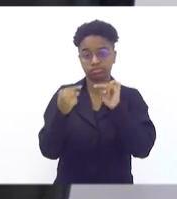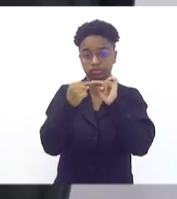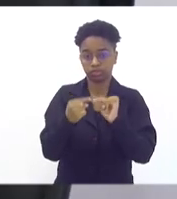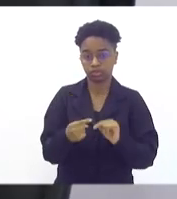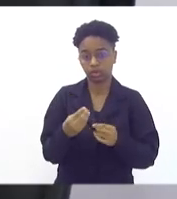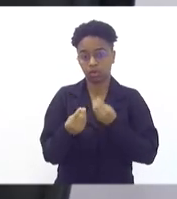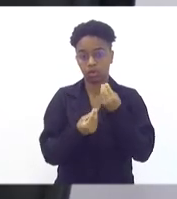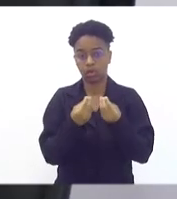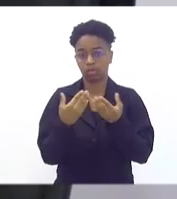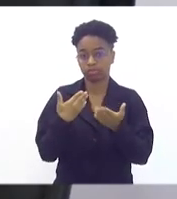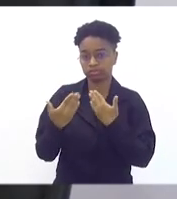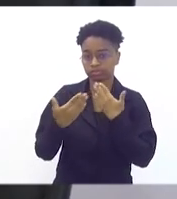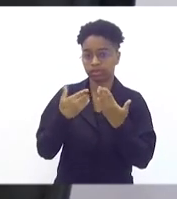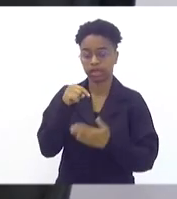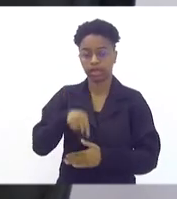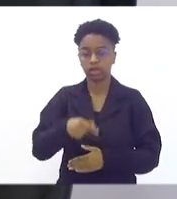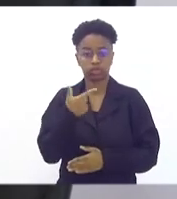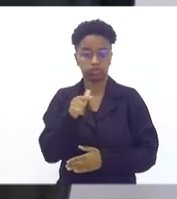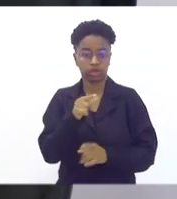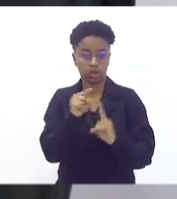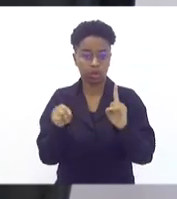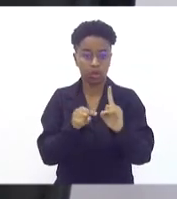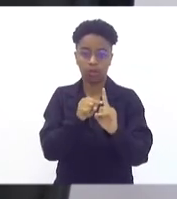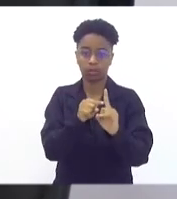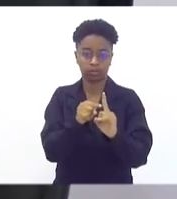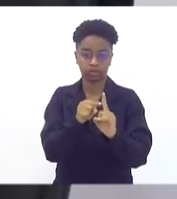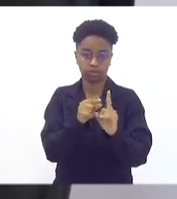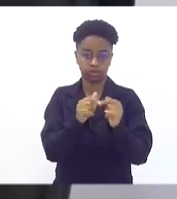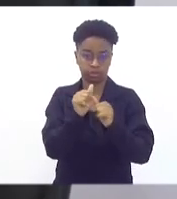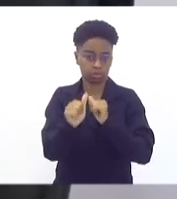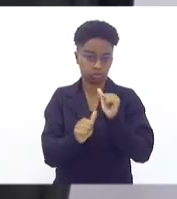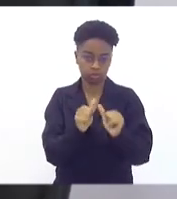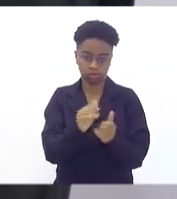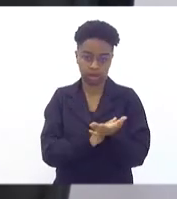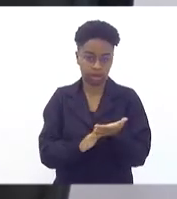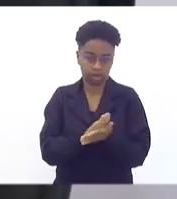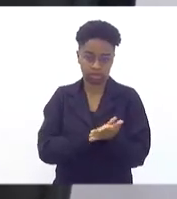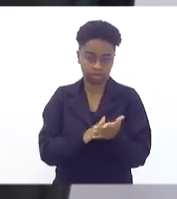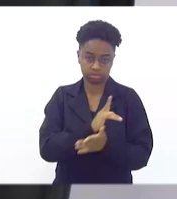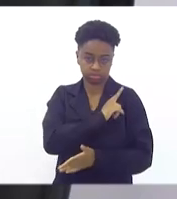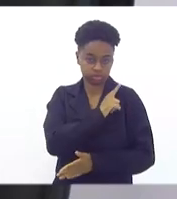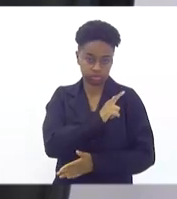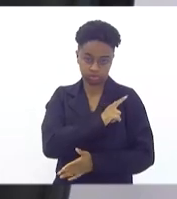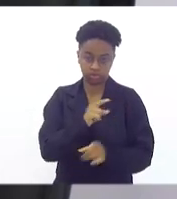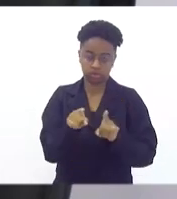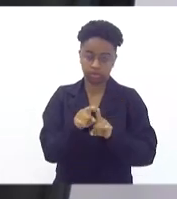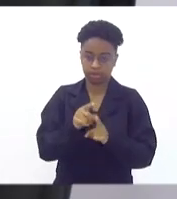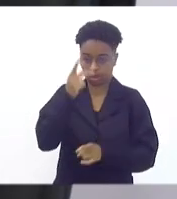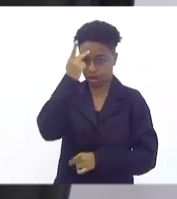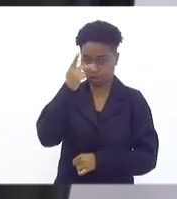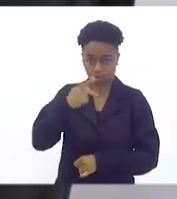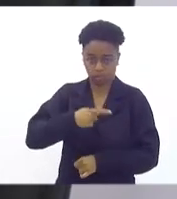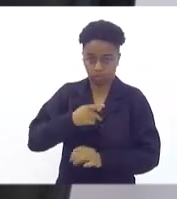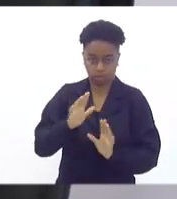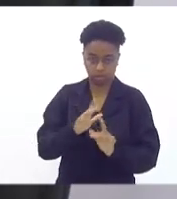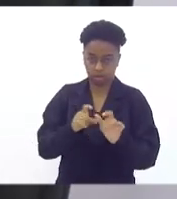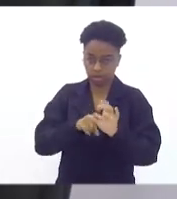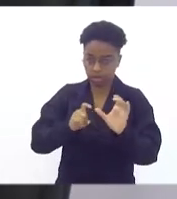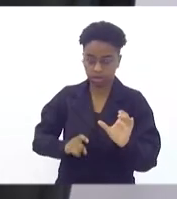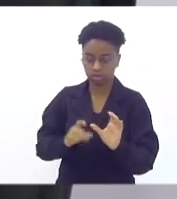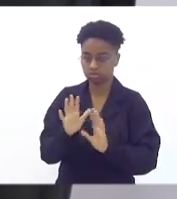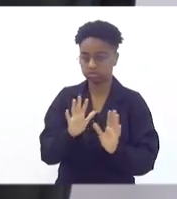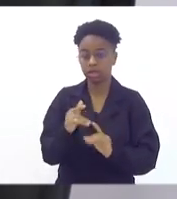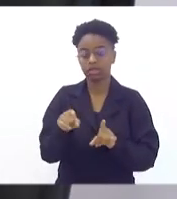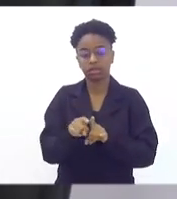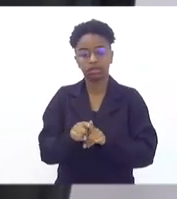com com a agência não houve qualquer intuito de querer fazer qualquer alteração na gestão própria na autonomia da agência assim como não há qualquer